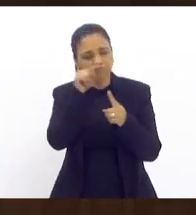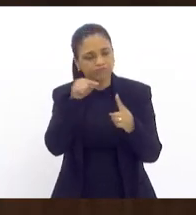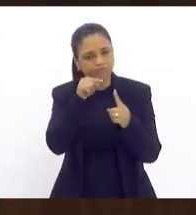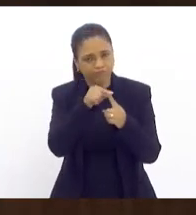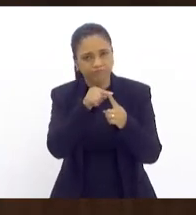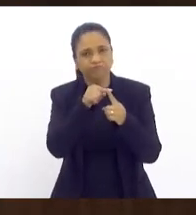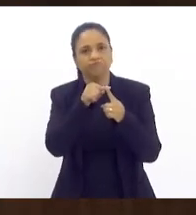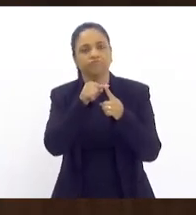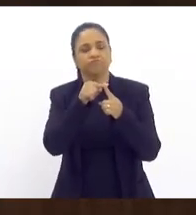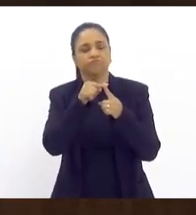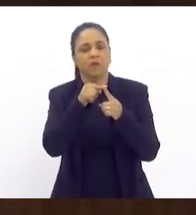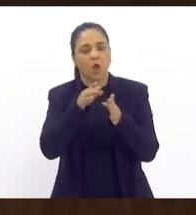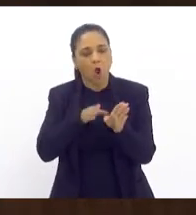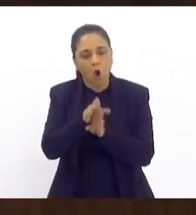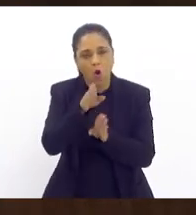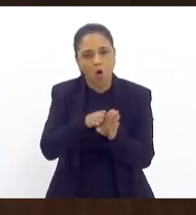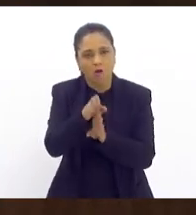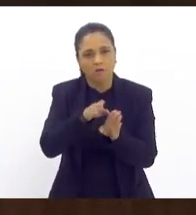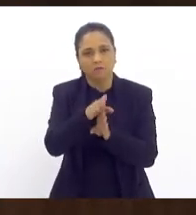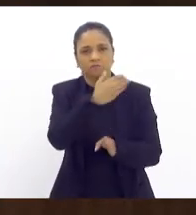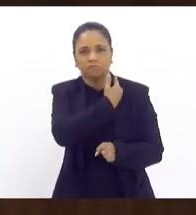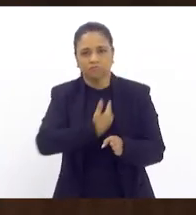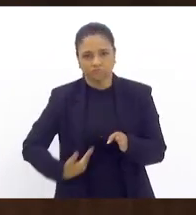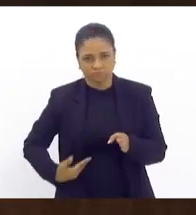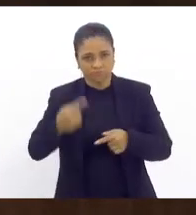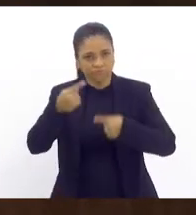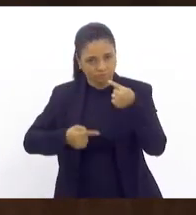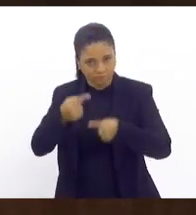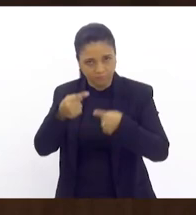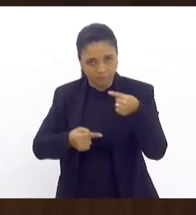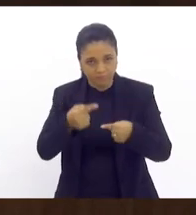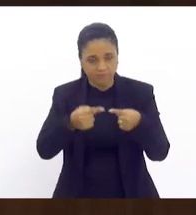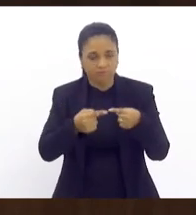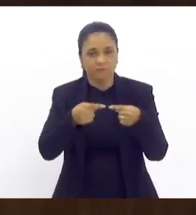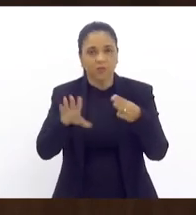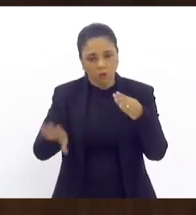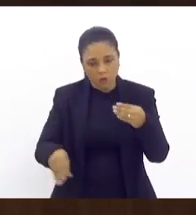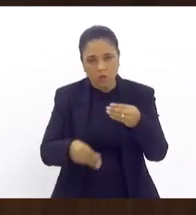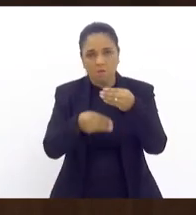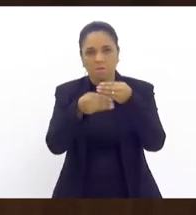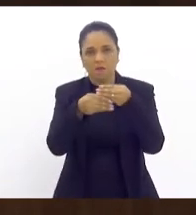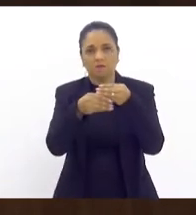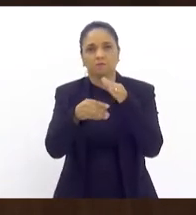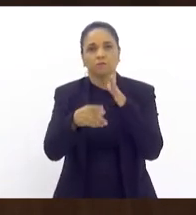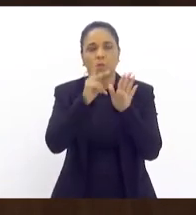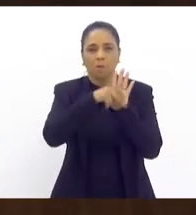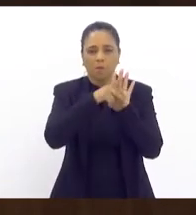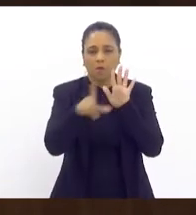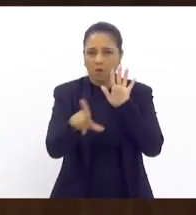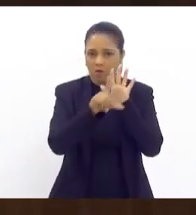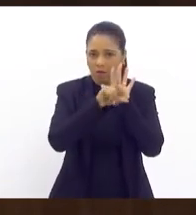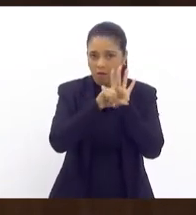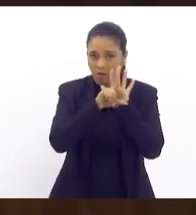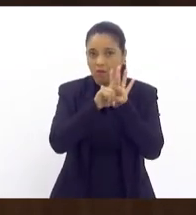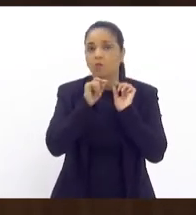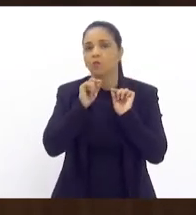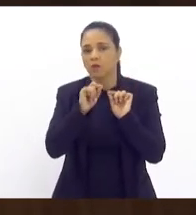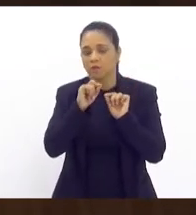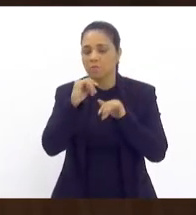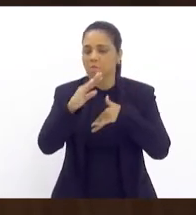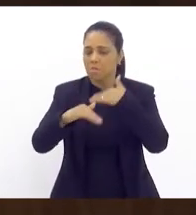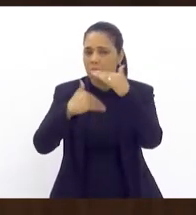e eu queria colocar que eu fiz algumas emendas ao projeto da Lei com a fim de aprimorá-lo